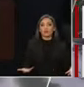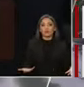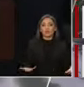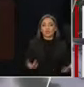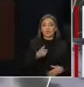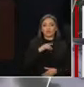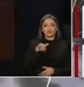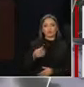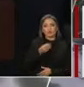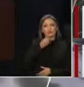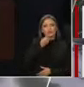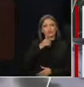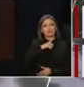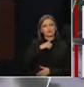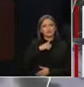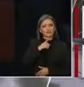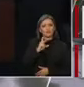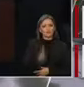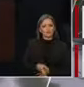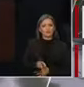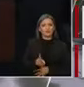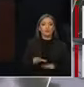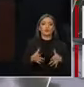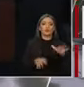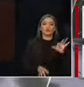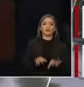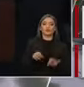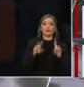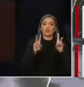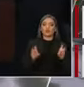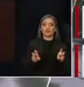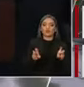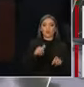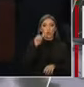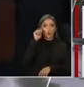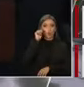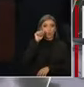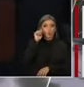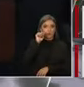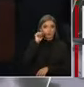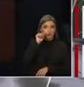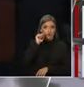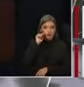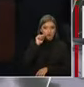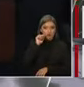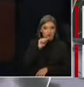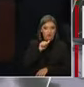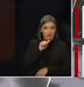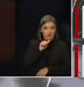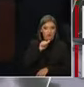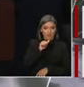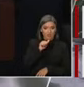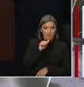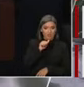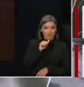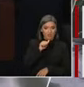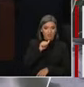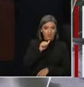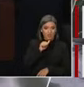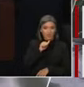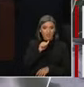essa coerência quando julguei o caso de uma senhora que, por impulso da